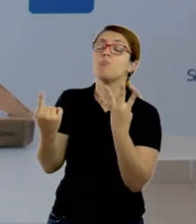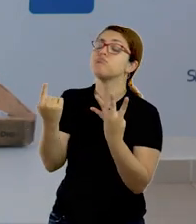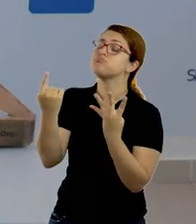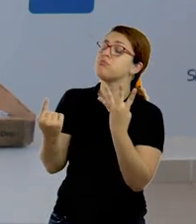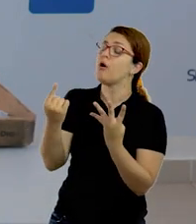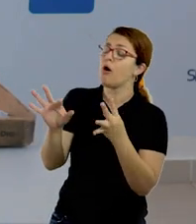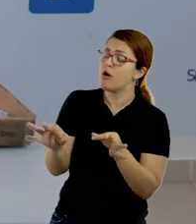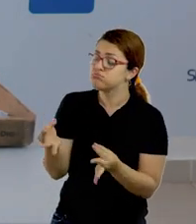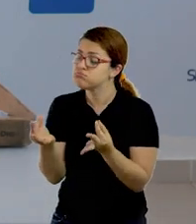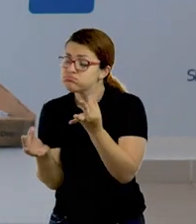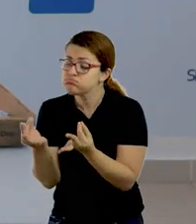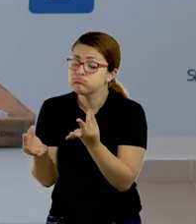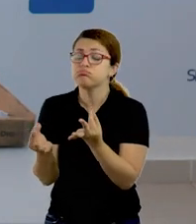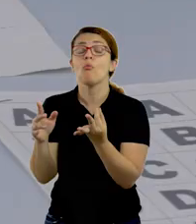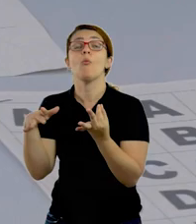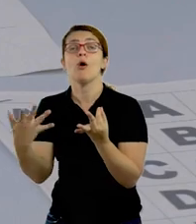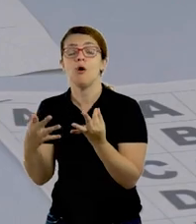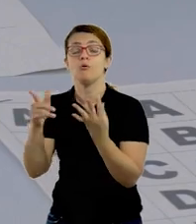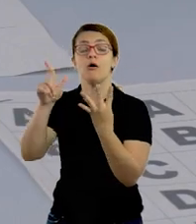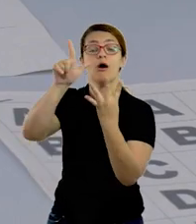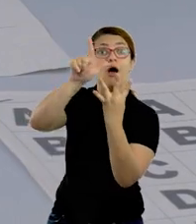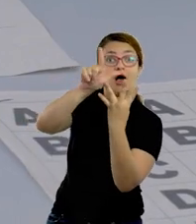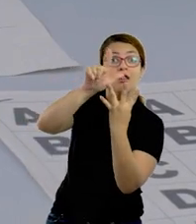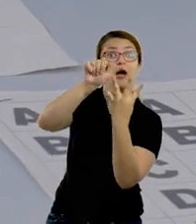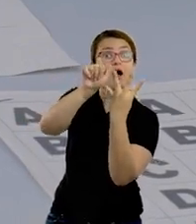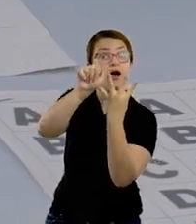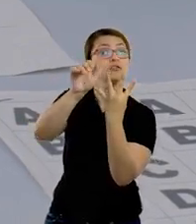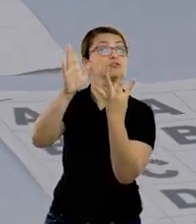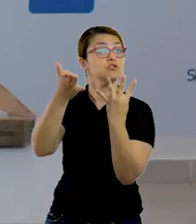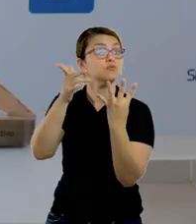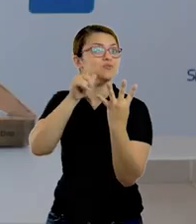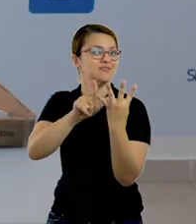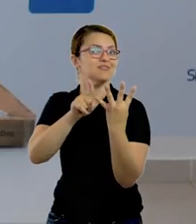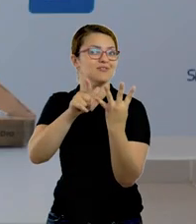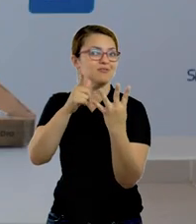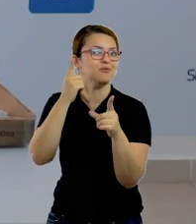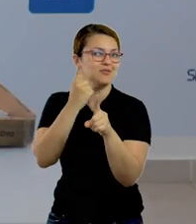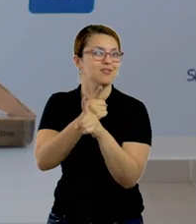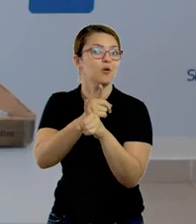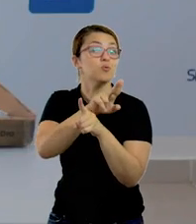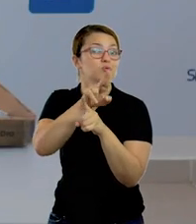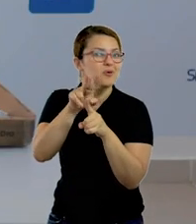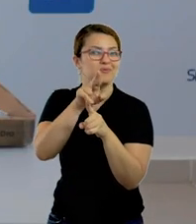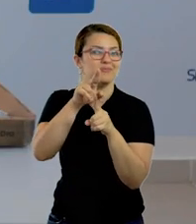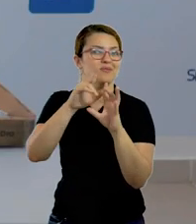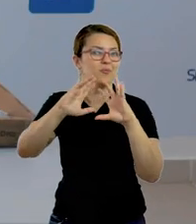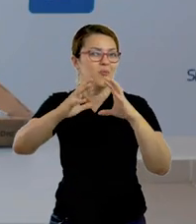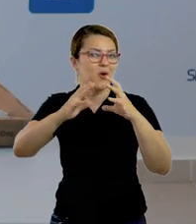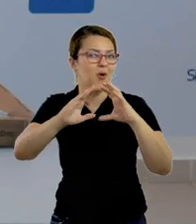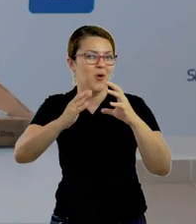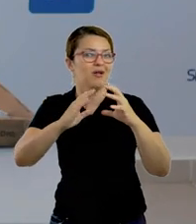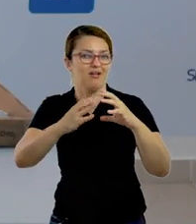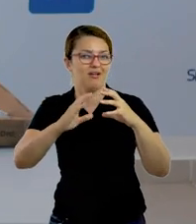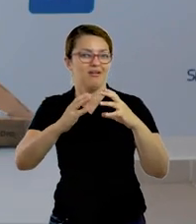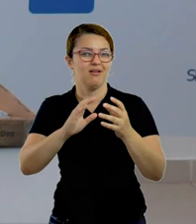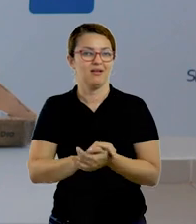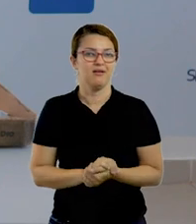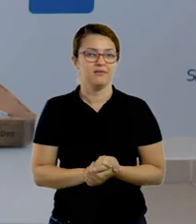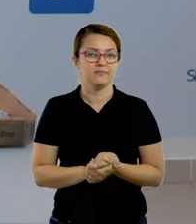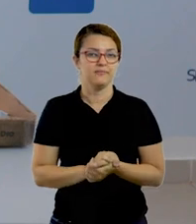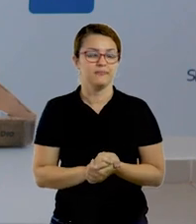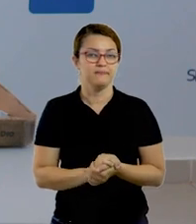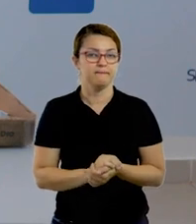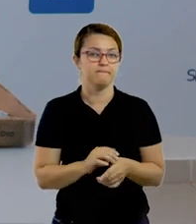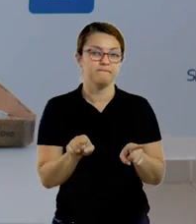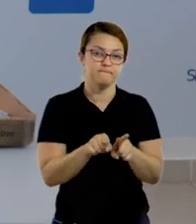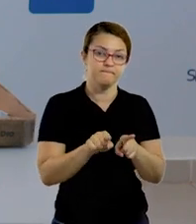bola. Qual das duas? Ah, é o L e depois o A. Ela já formou uma palavra. Você pode tirar as letras e pedir para ela que ela